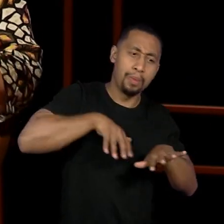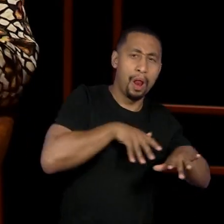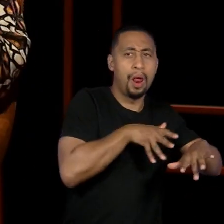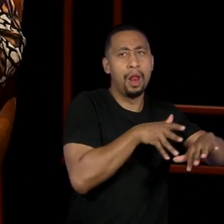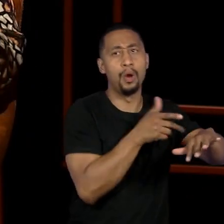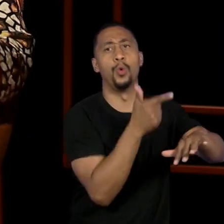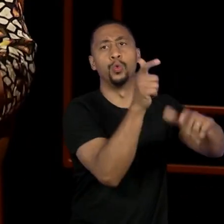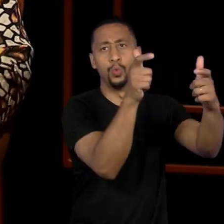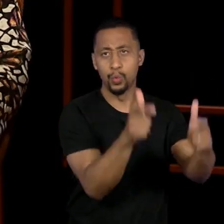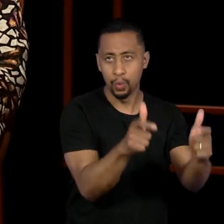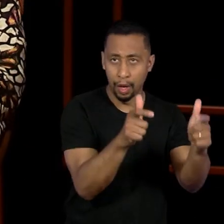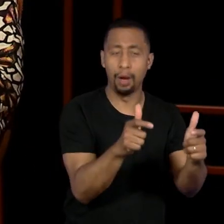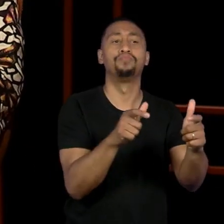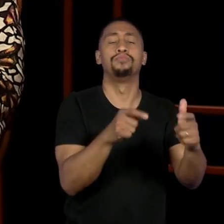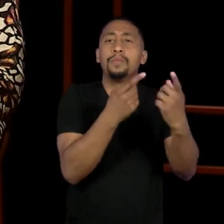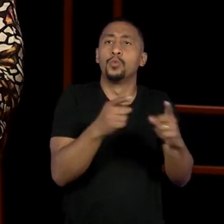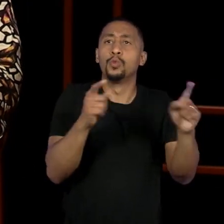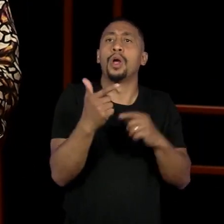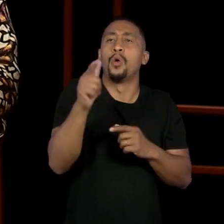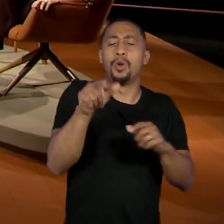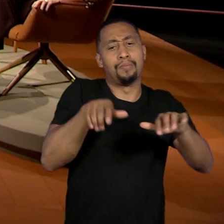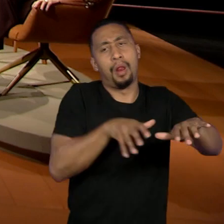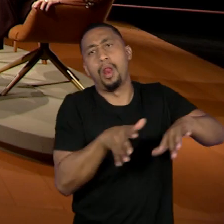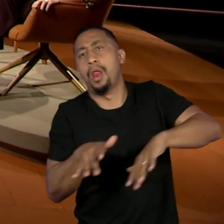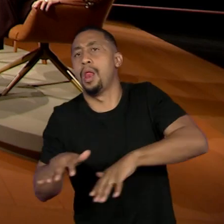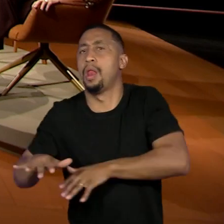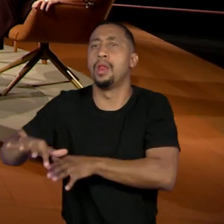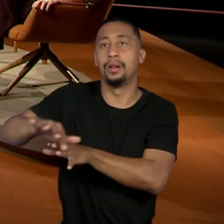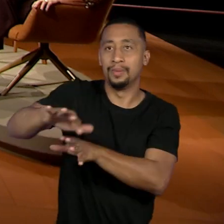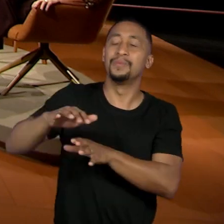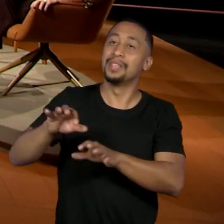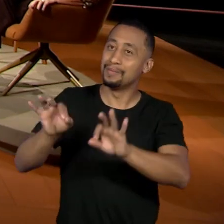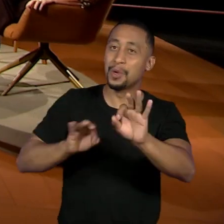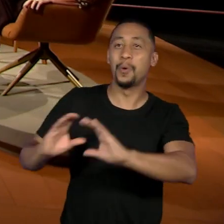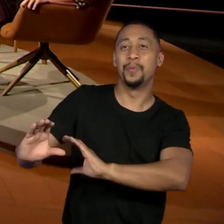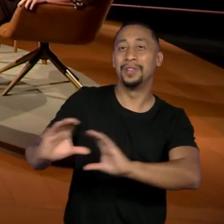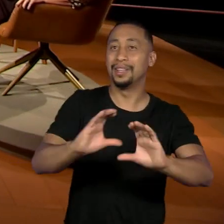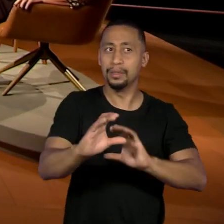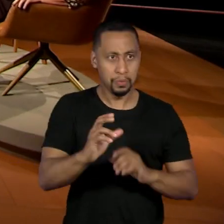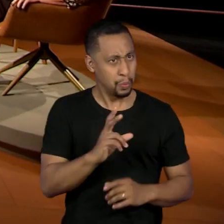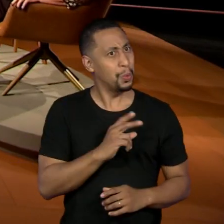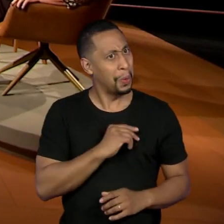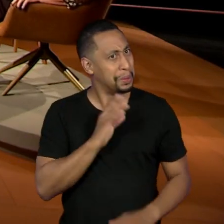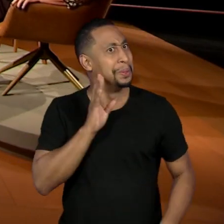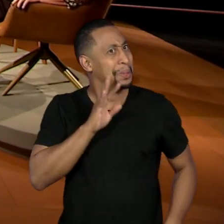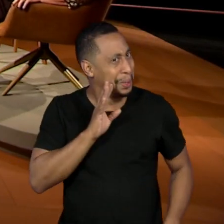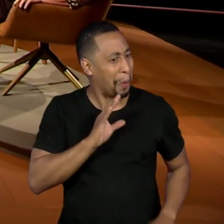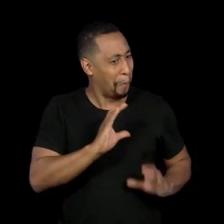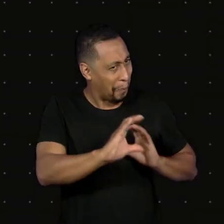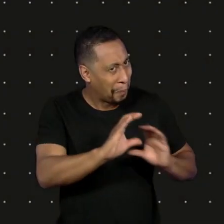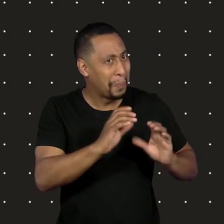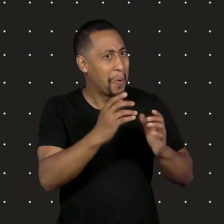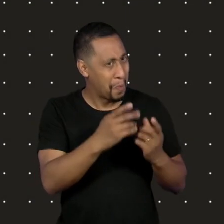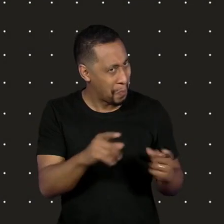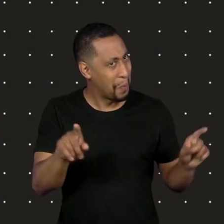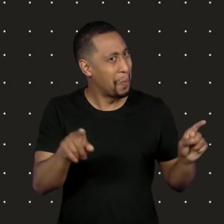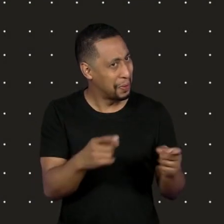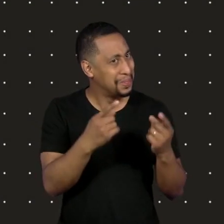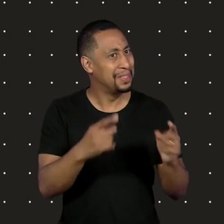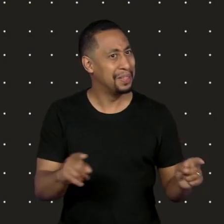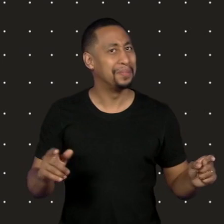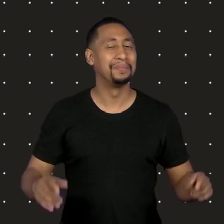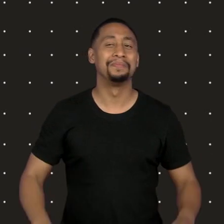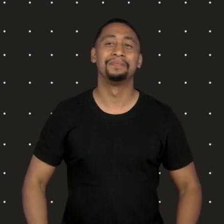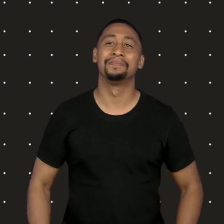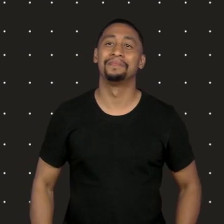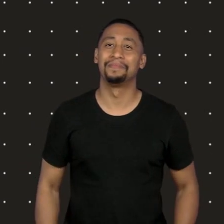era uma maneira de se comunicarem, não é? Muito romântico, né? Eu acho a história maravilhosa. Maravilhosa. É mesmo. Grândola